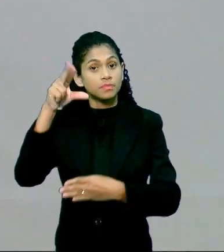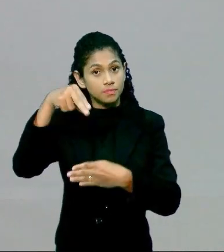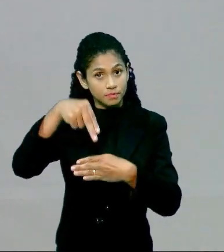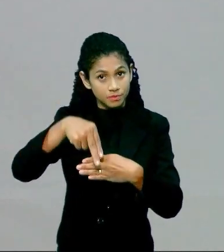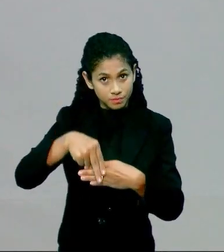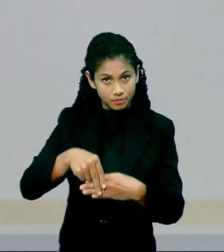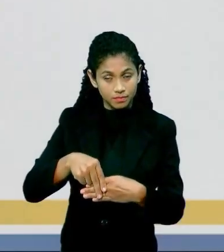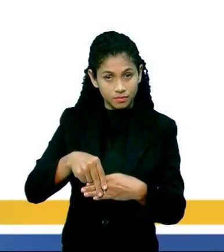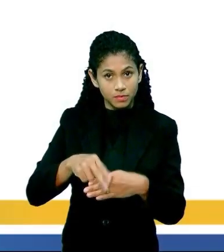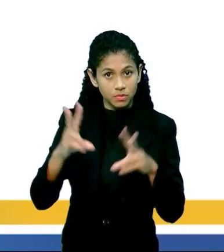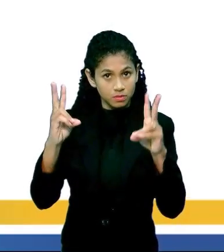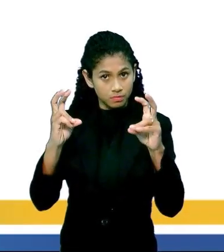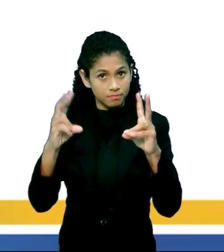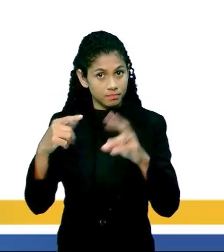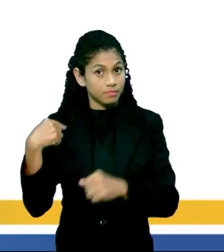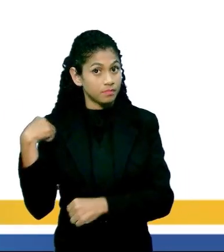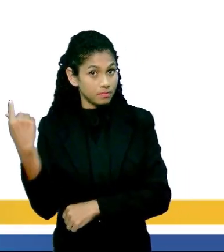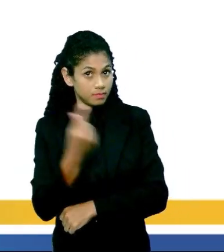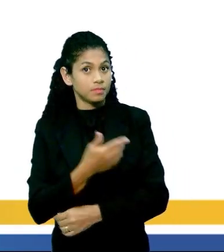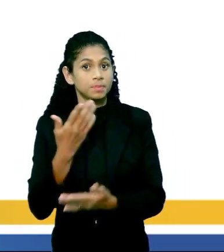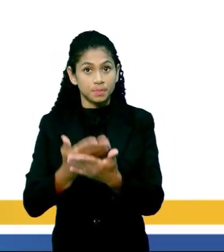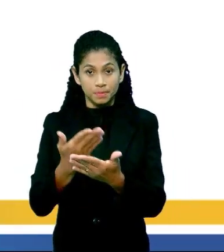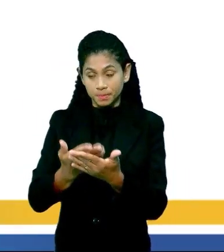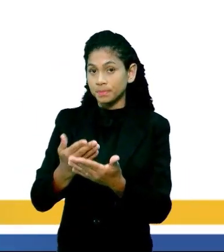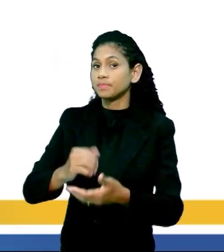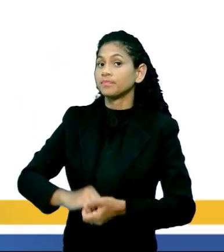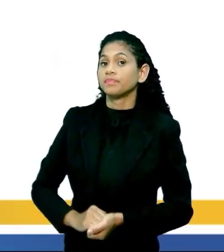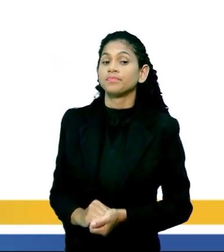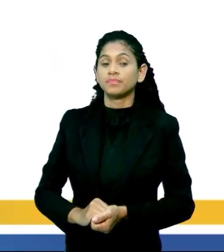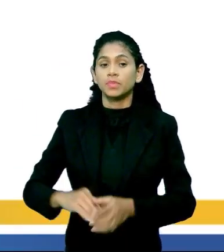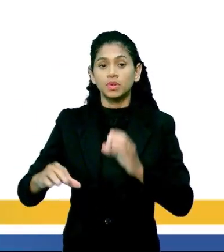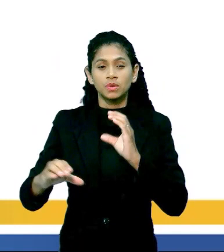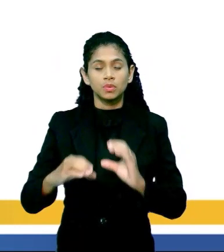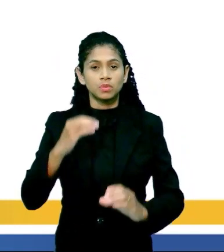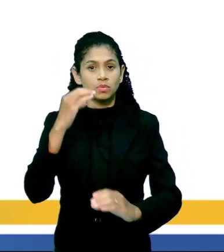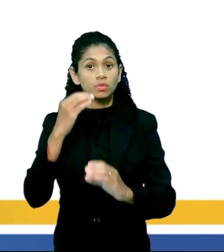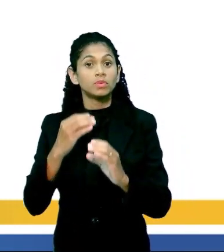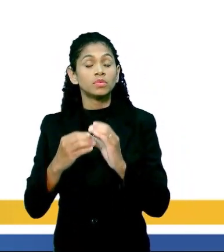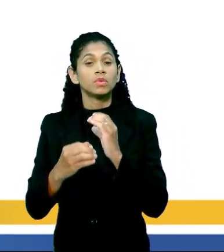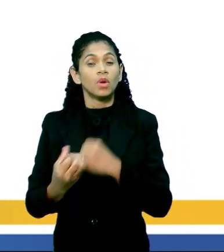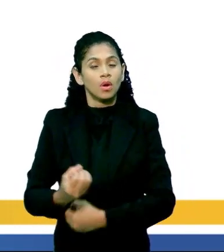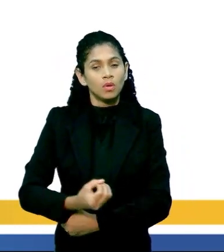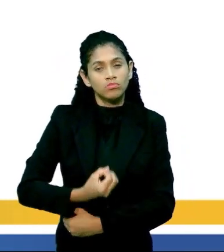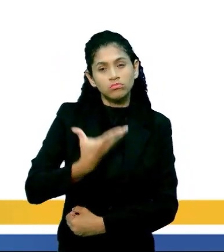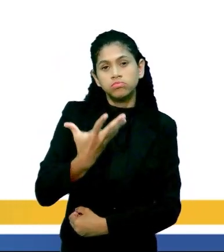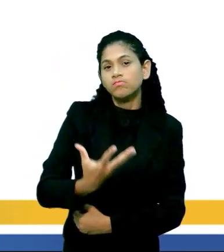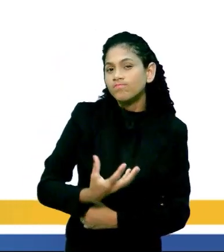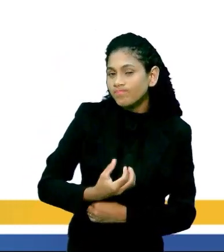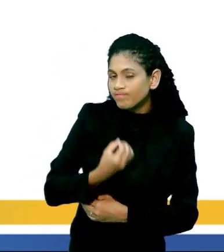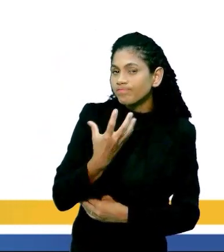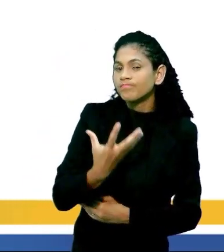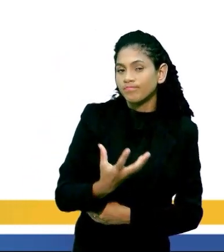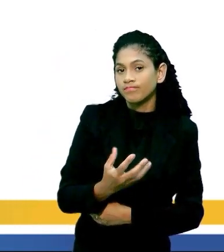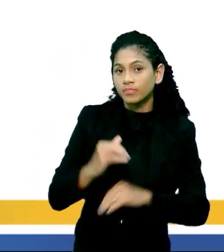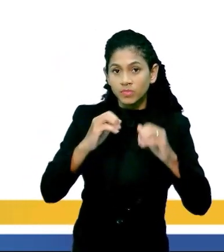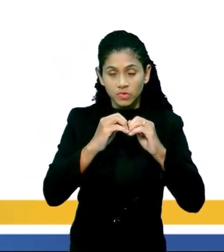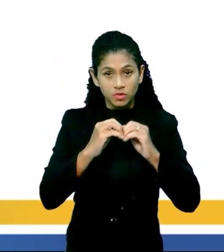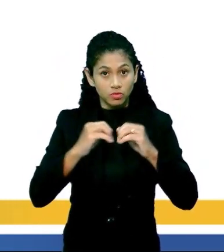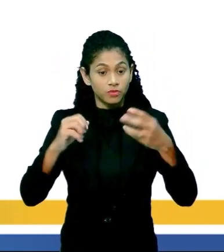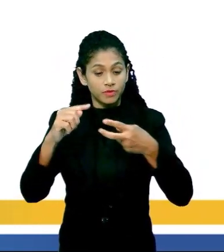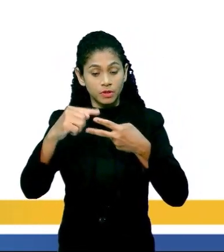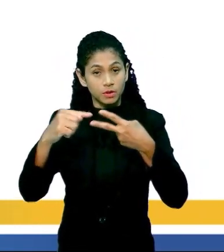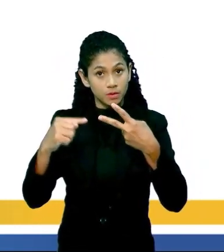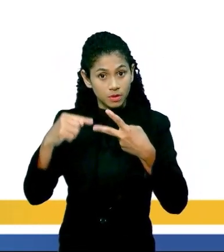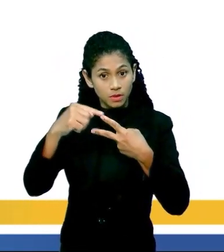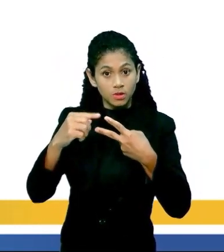que é o tema da nossa aula. Então, as cantigas trovadorescas, elas são divididas em líricas